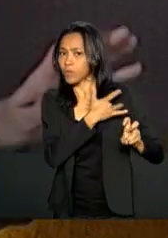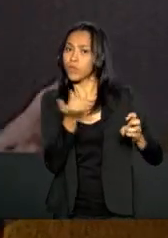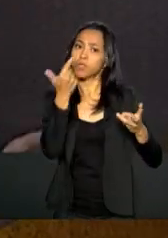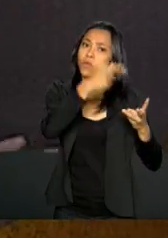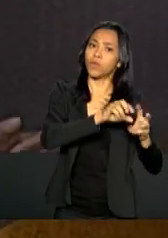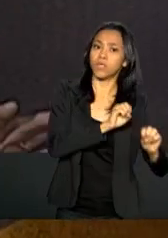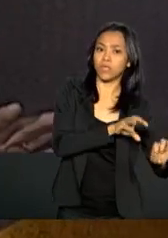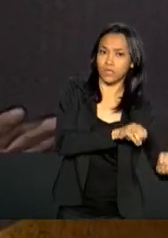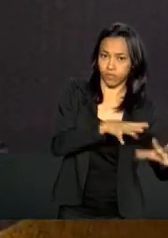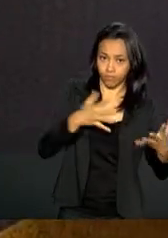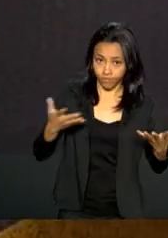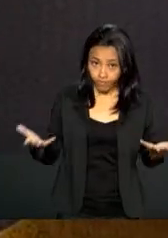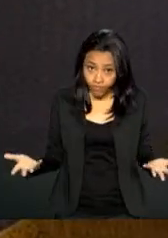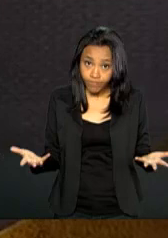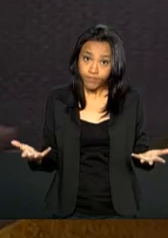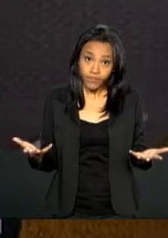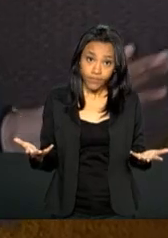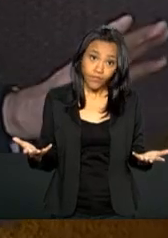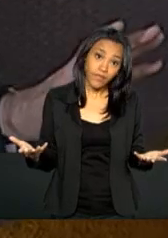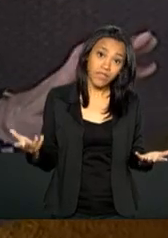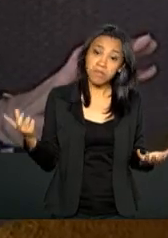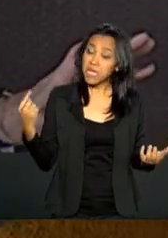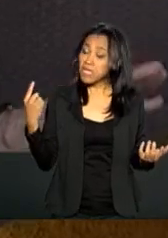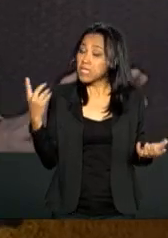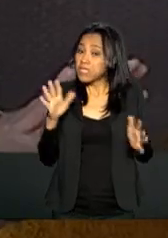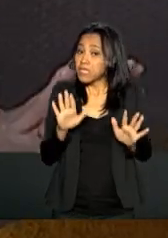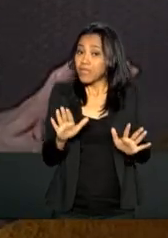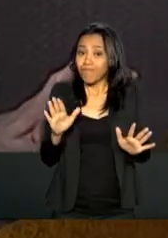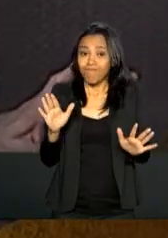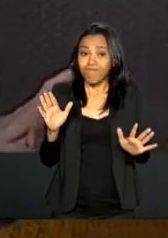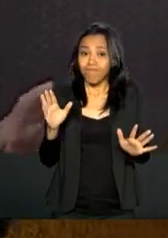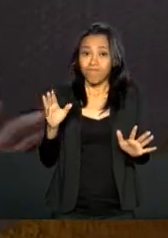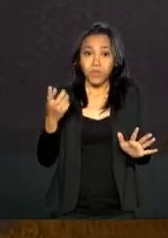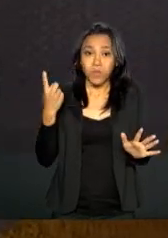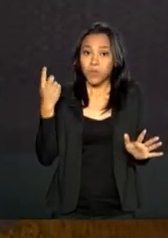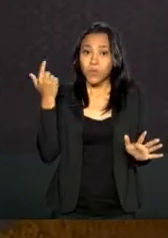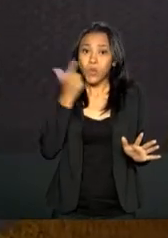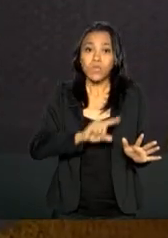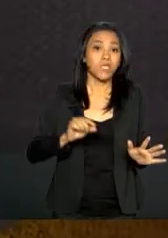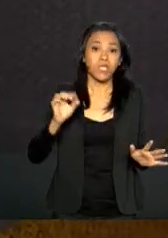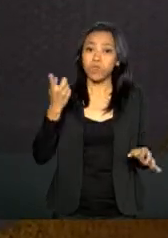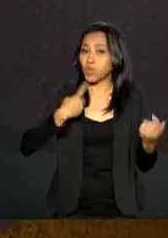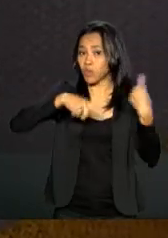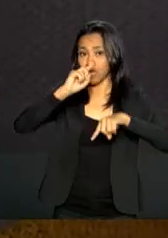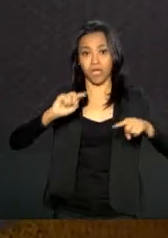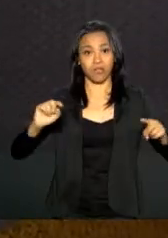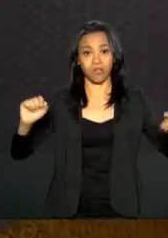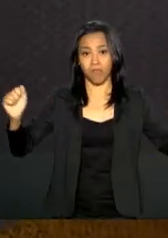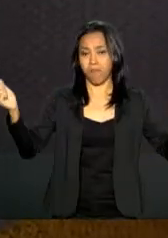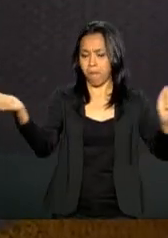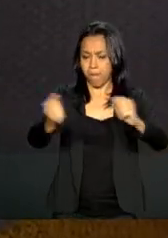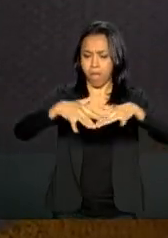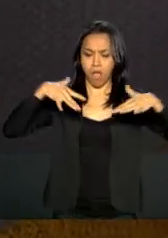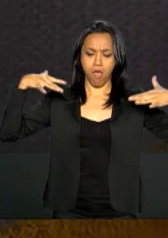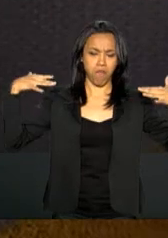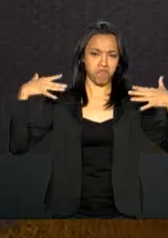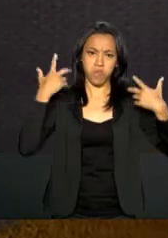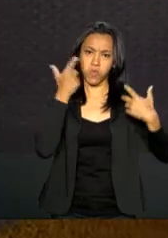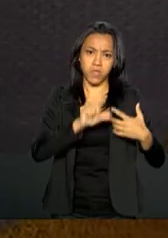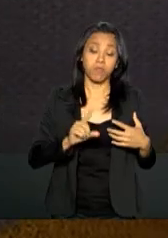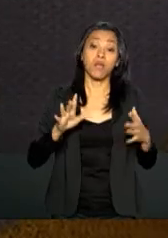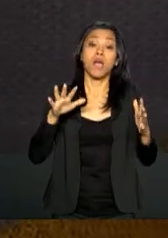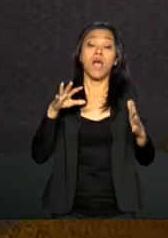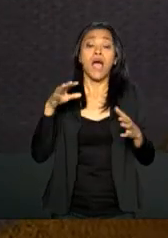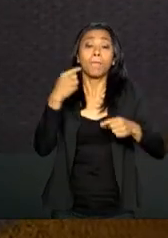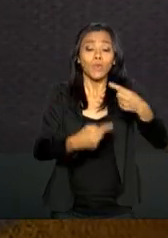absoluta absoluto insucesso da convocação ou seja nossa cultura política jurídica é uma